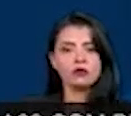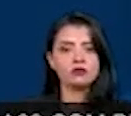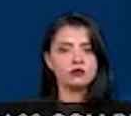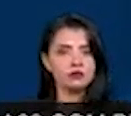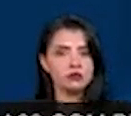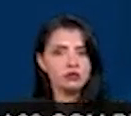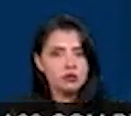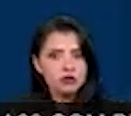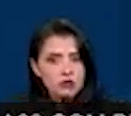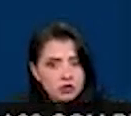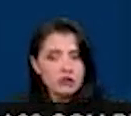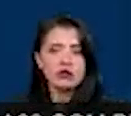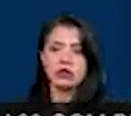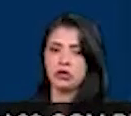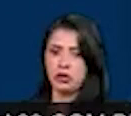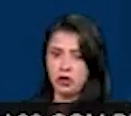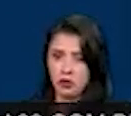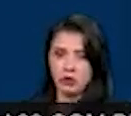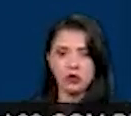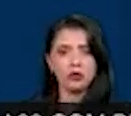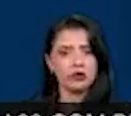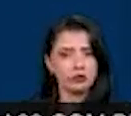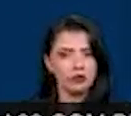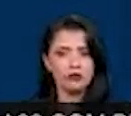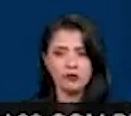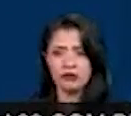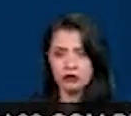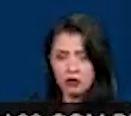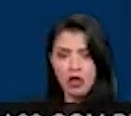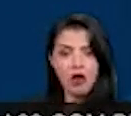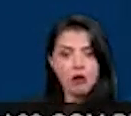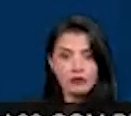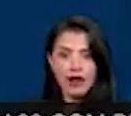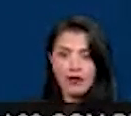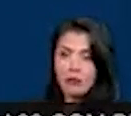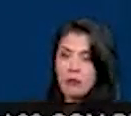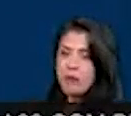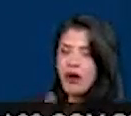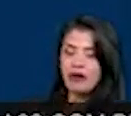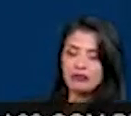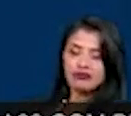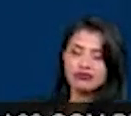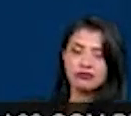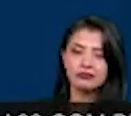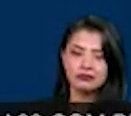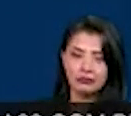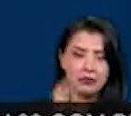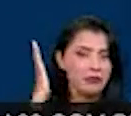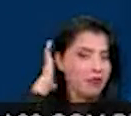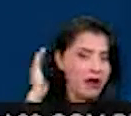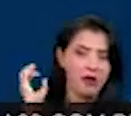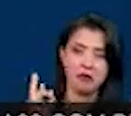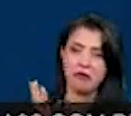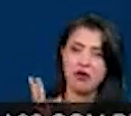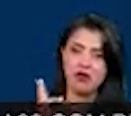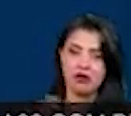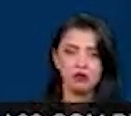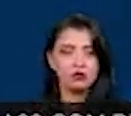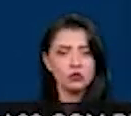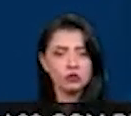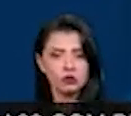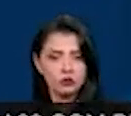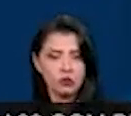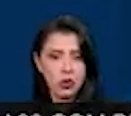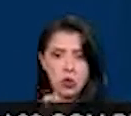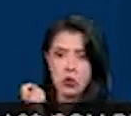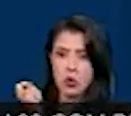23.946 em 2023. Os estados que têm a maior espera são Pará, Maranhão, Rio de Janeiro,